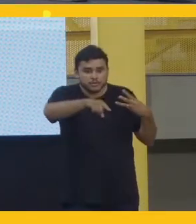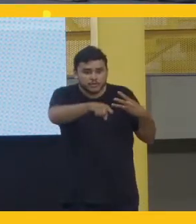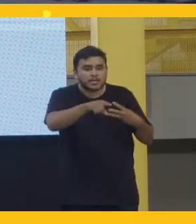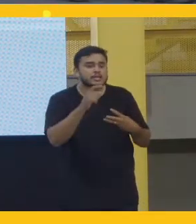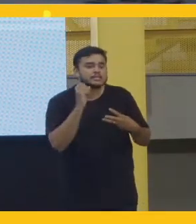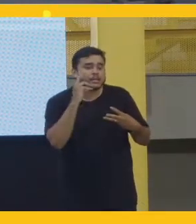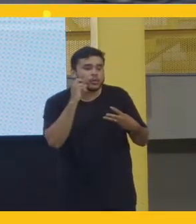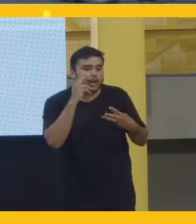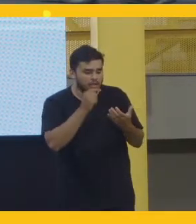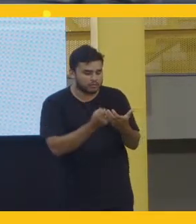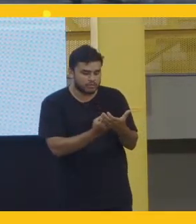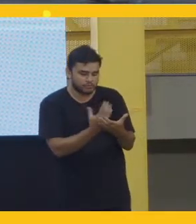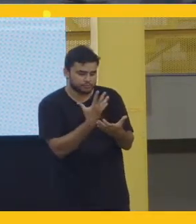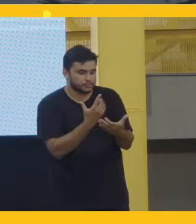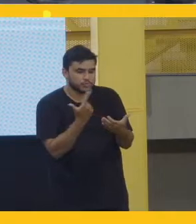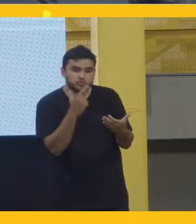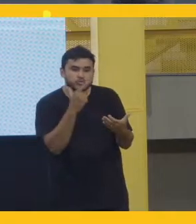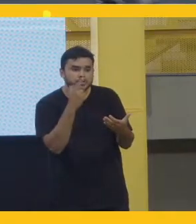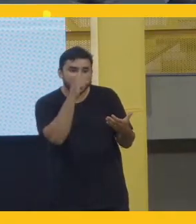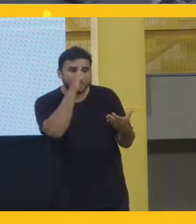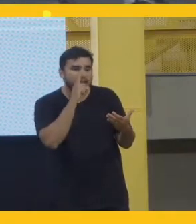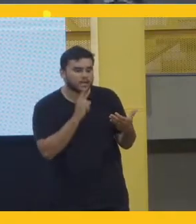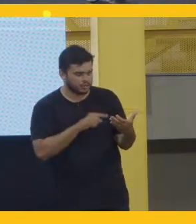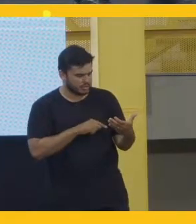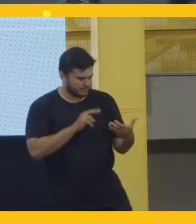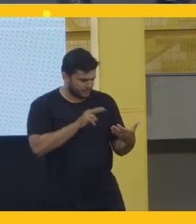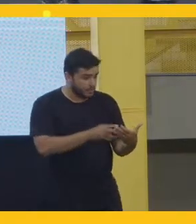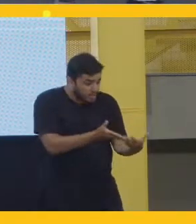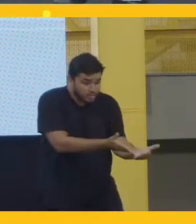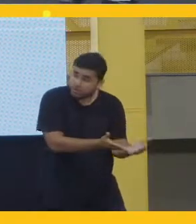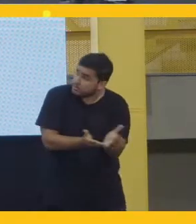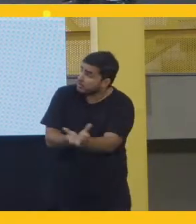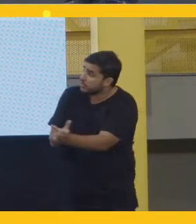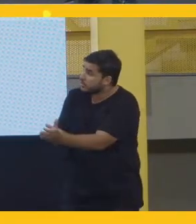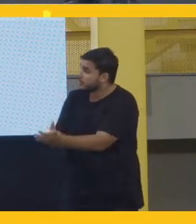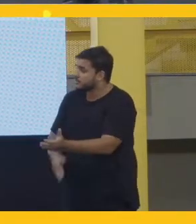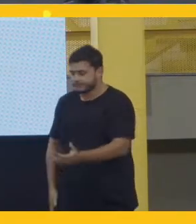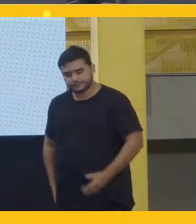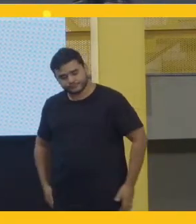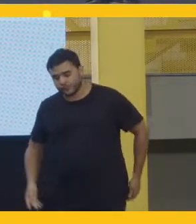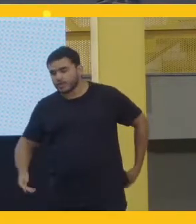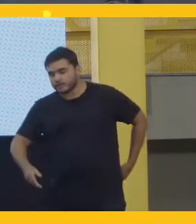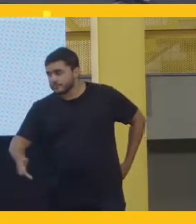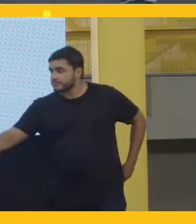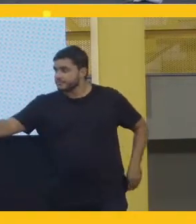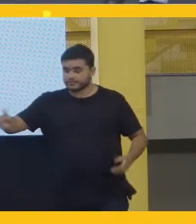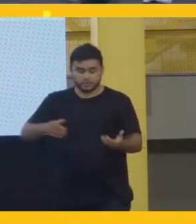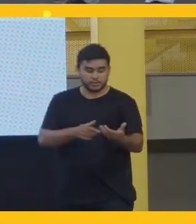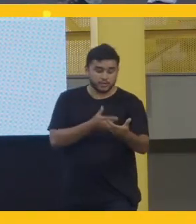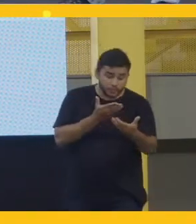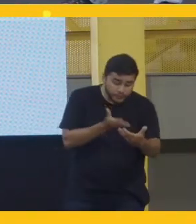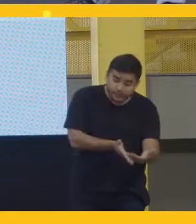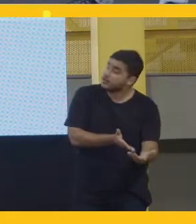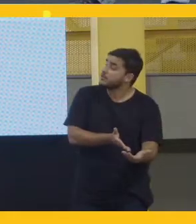amarela? Não tem luz amarela saindo do seu... Ah, professor, mas eu vi aqui, ó. Na hora que eu peguei o negócio da academia, nem está